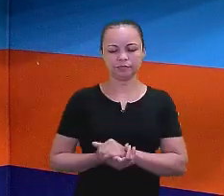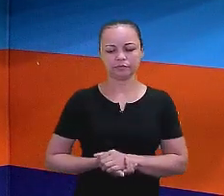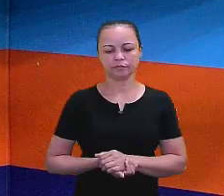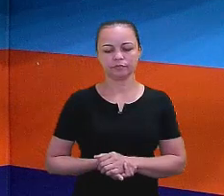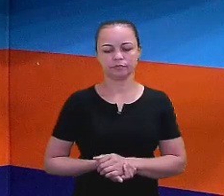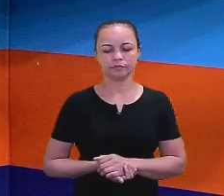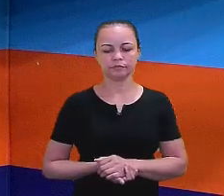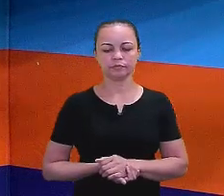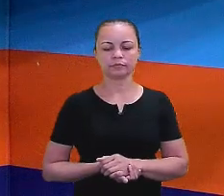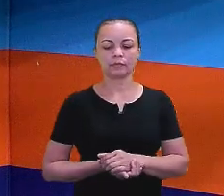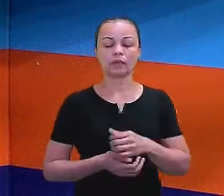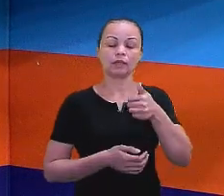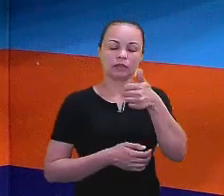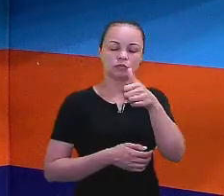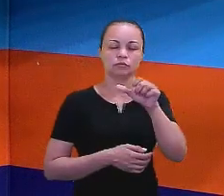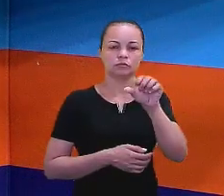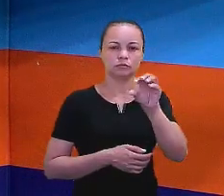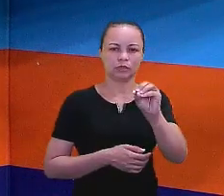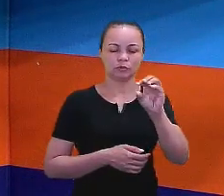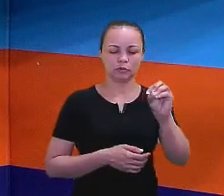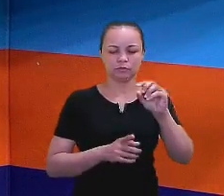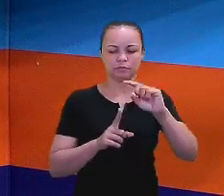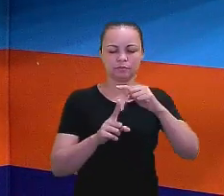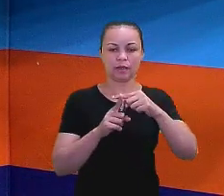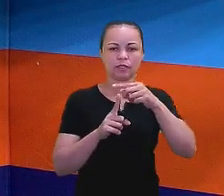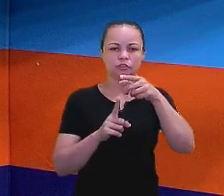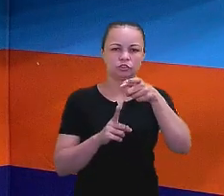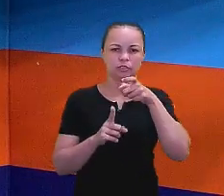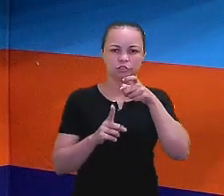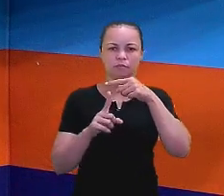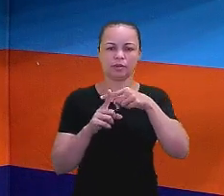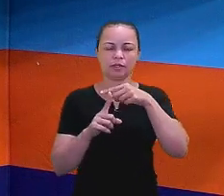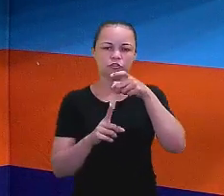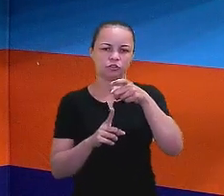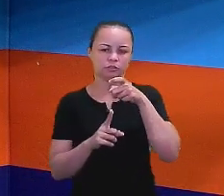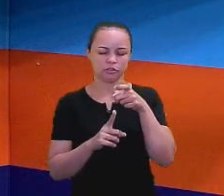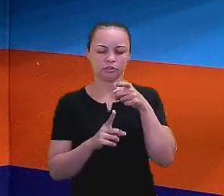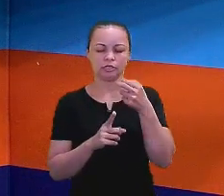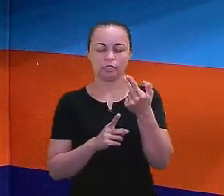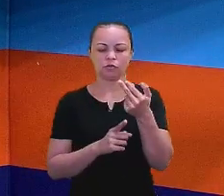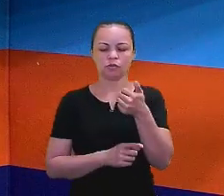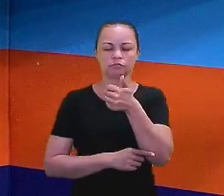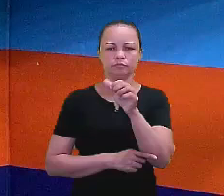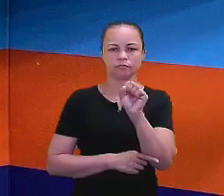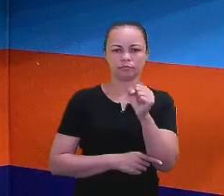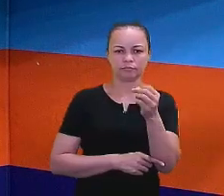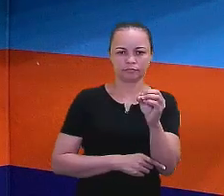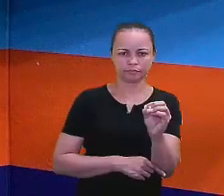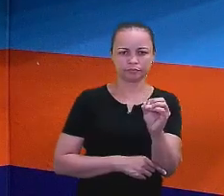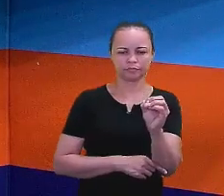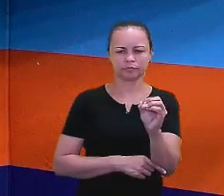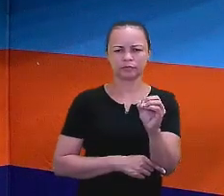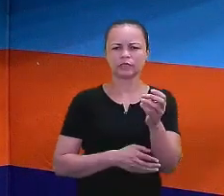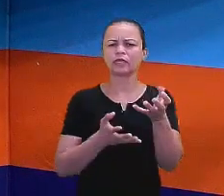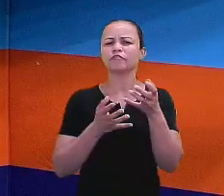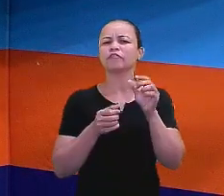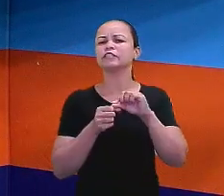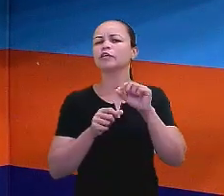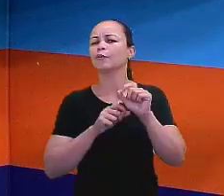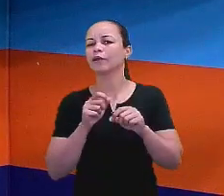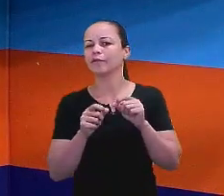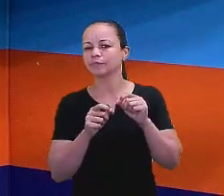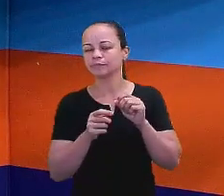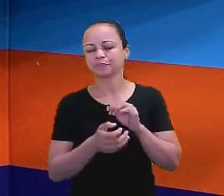medidas, temos que 100 mais x é igual a 180. O que é que a gente vai fazer